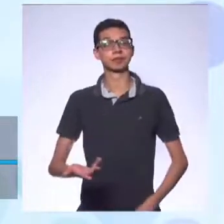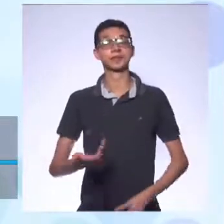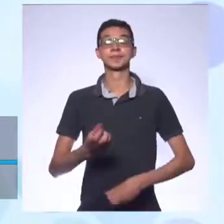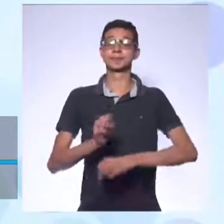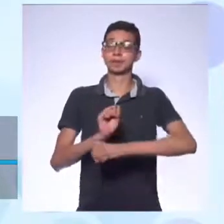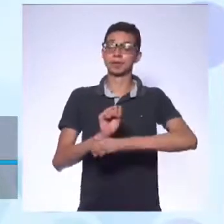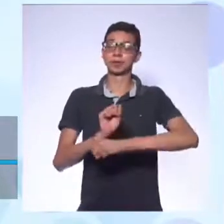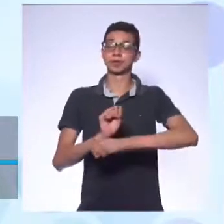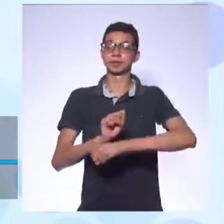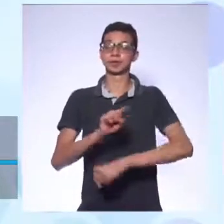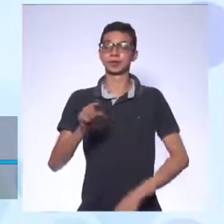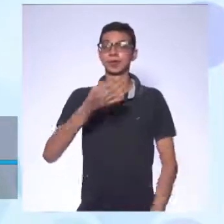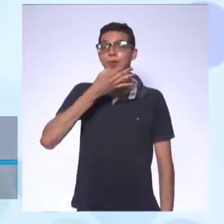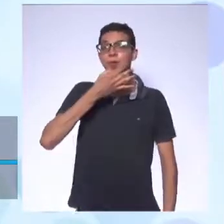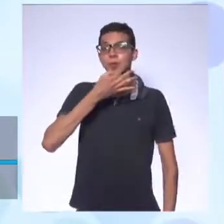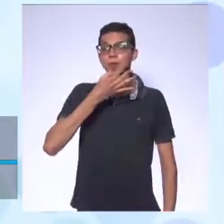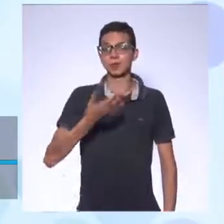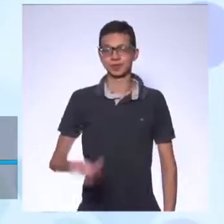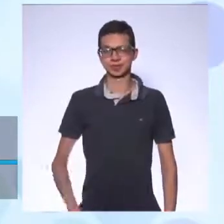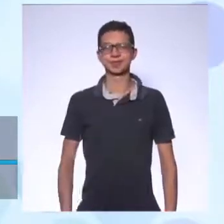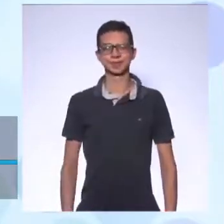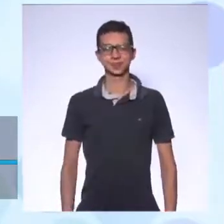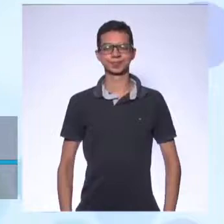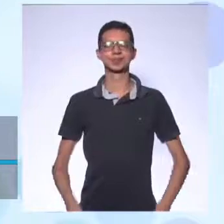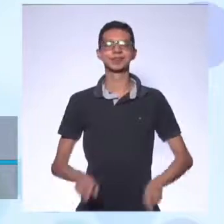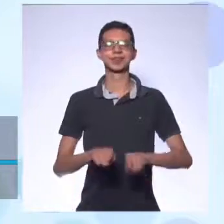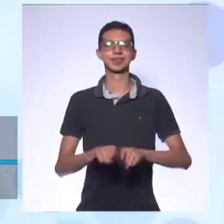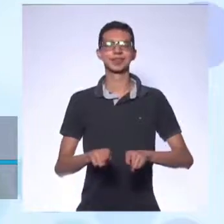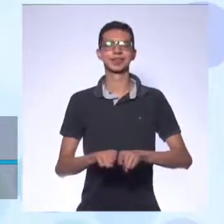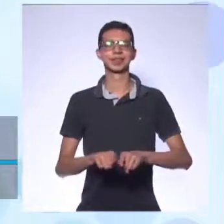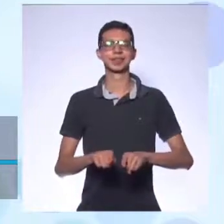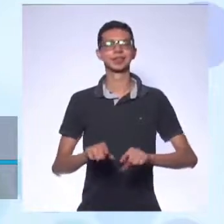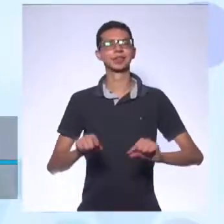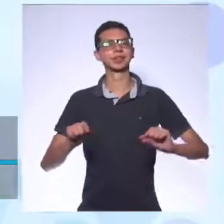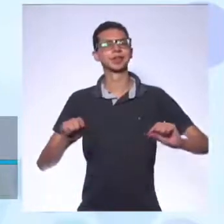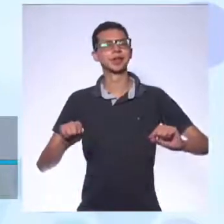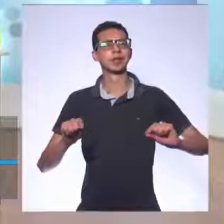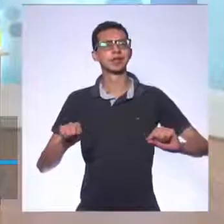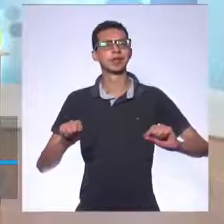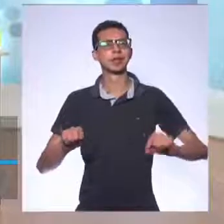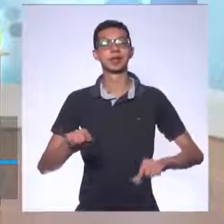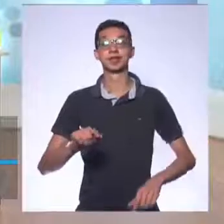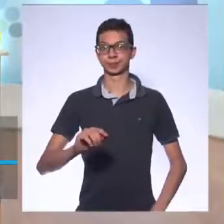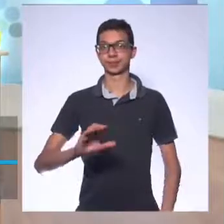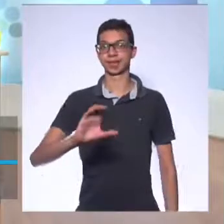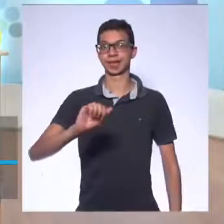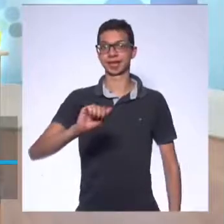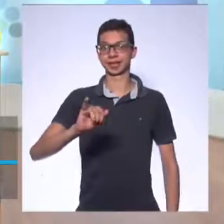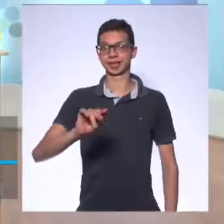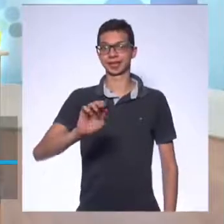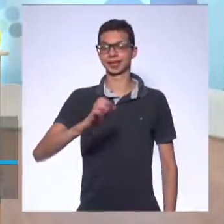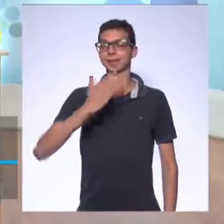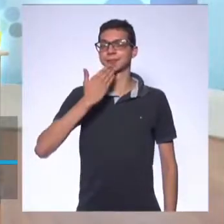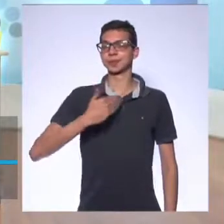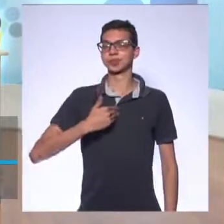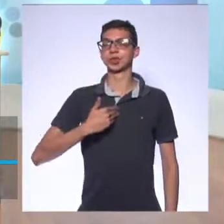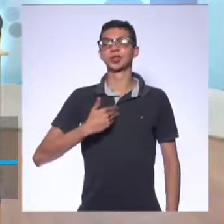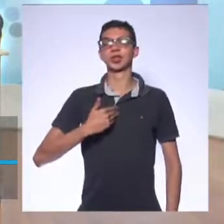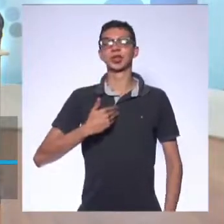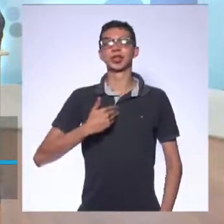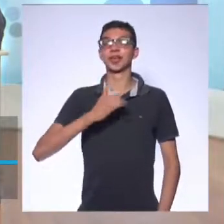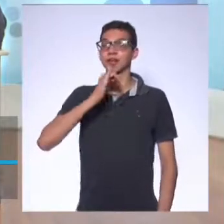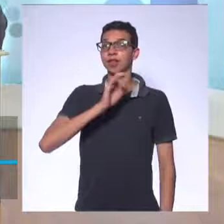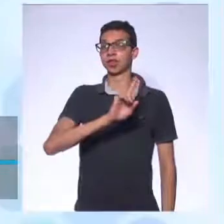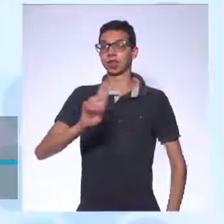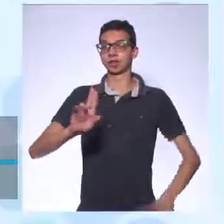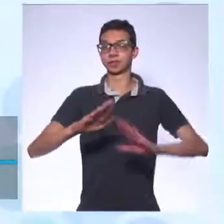esperando a sua opinião. E aqui também a gente tem... ele pediu aqui para mandar um salve para a Escola Maria